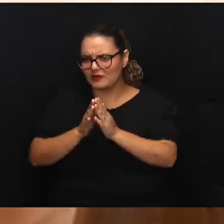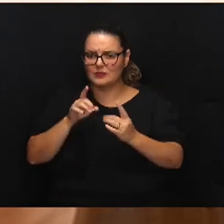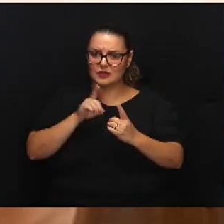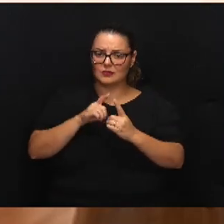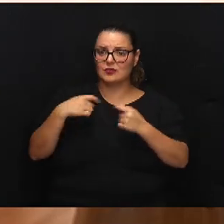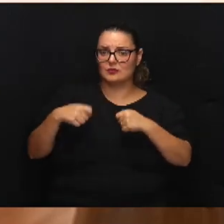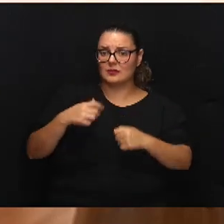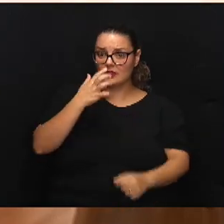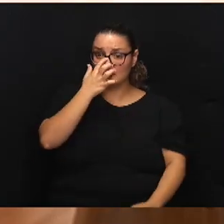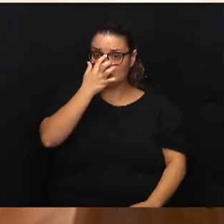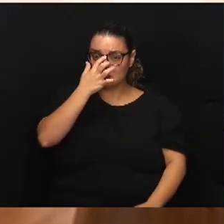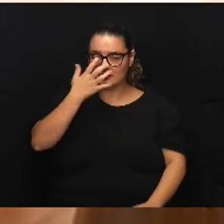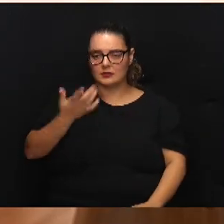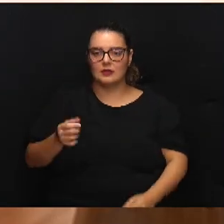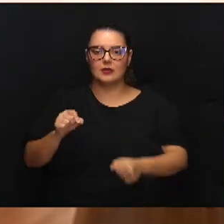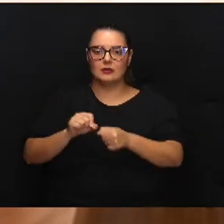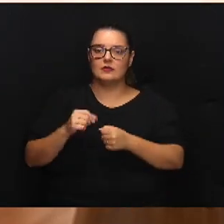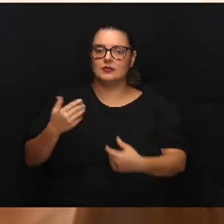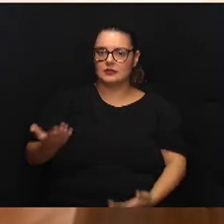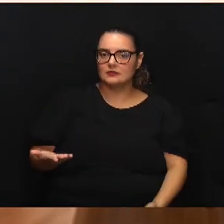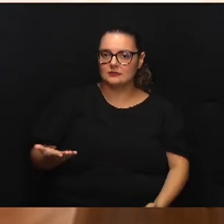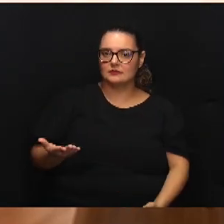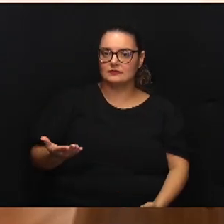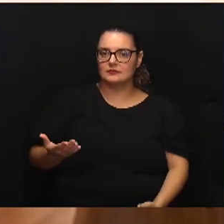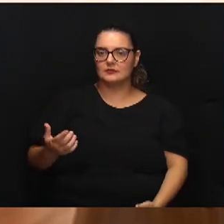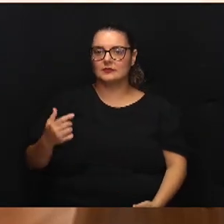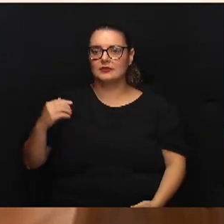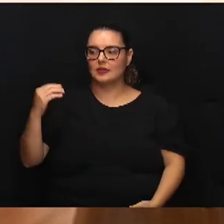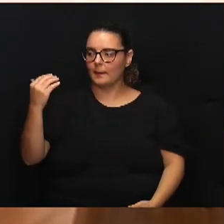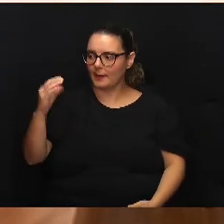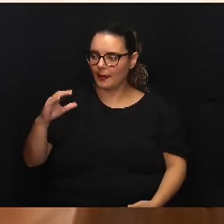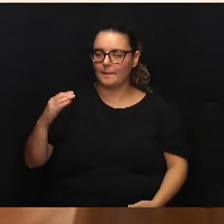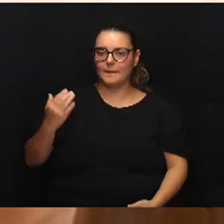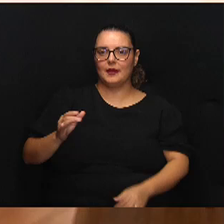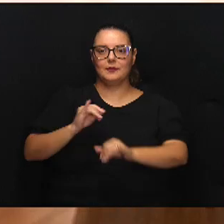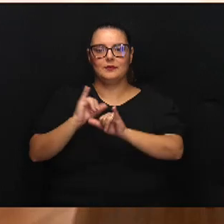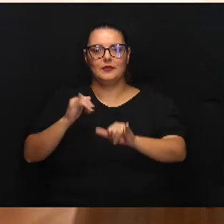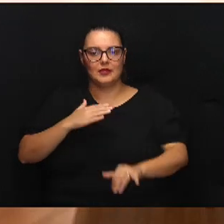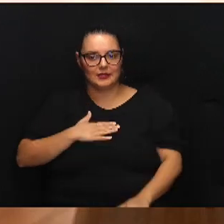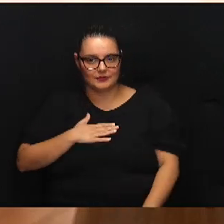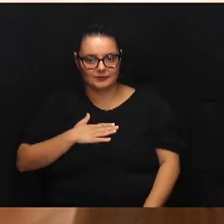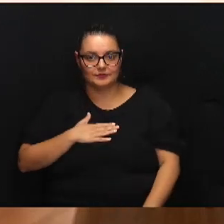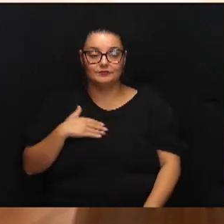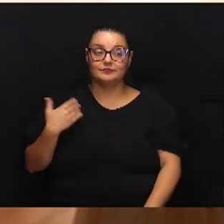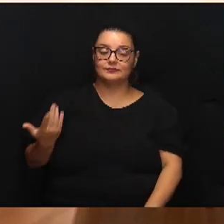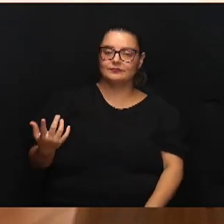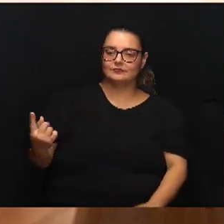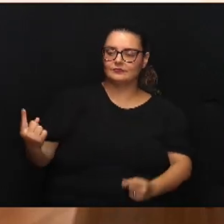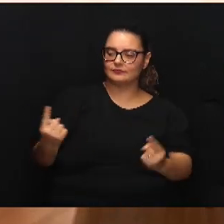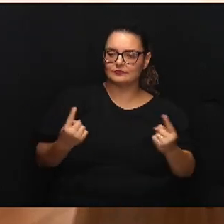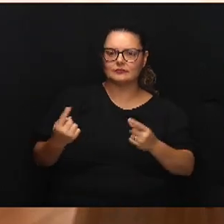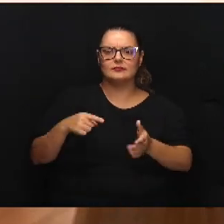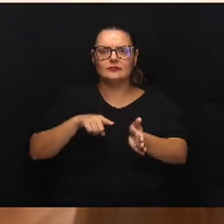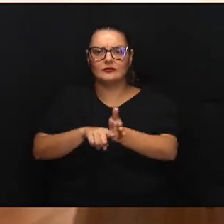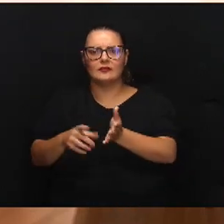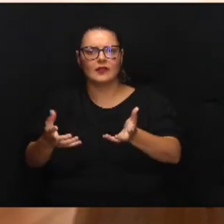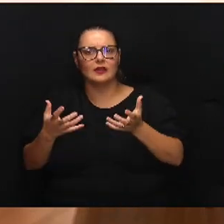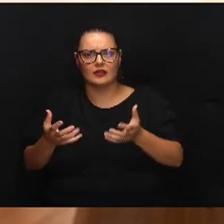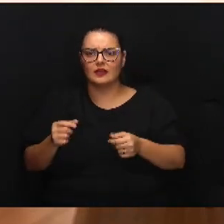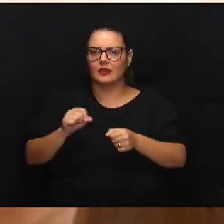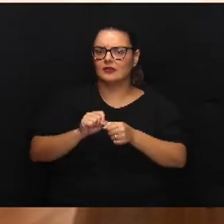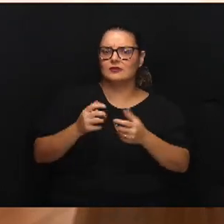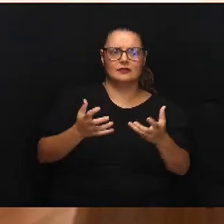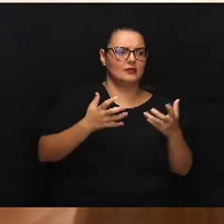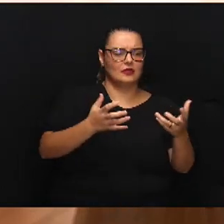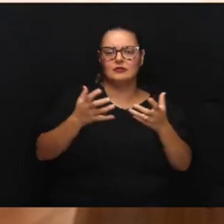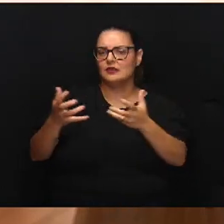eu tô precisando. E eu fiz, e ela começou a me postar e me divulgar. E aí as pessoas começaram a perguntar, eu também quero fazer, eu também